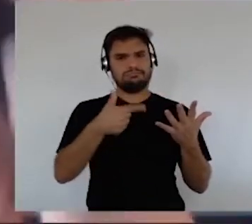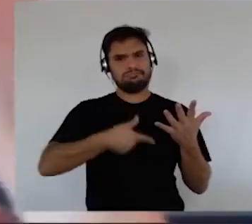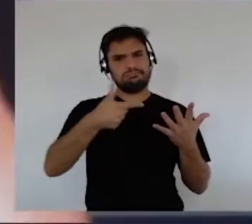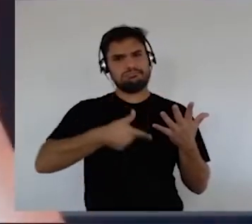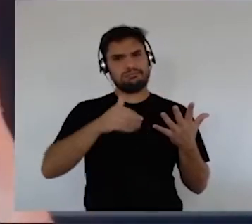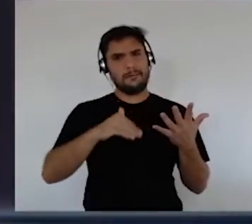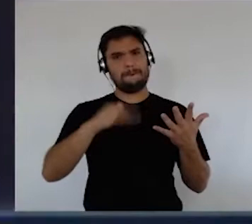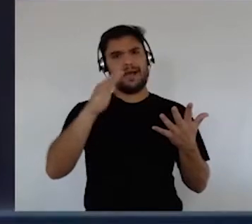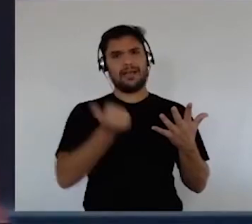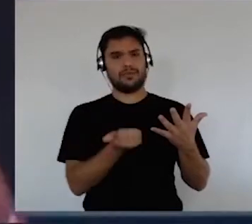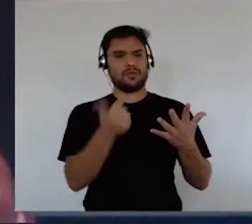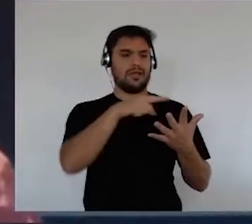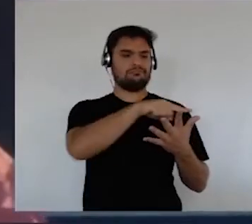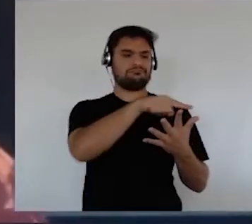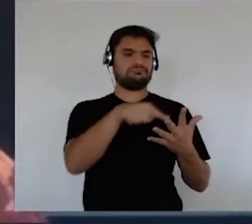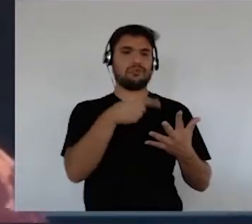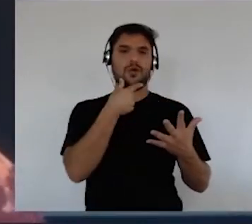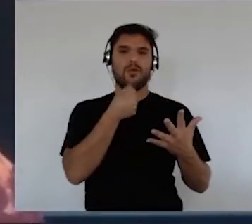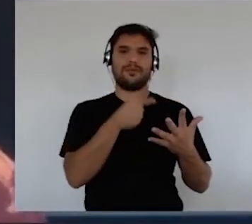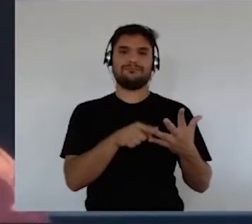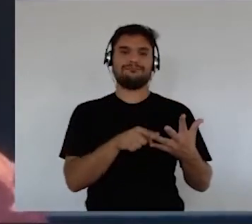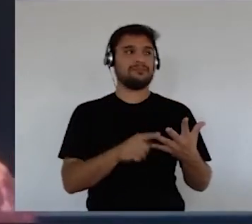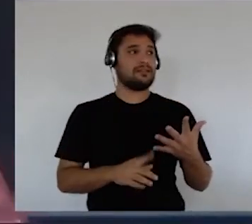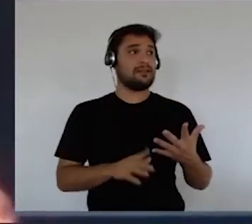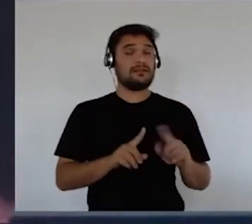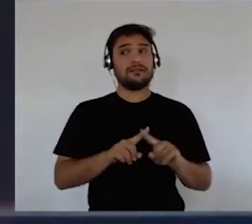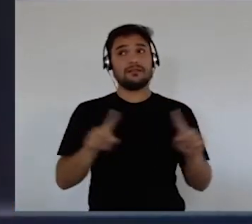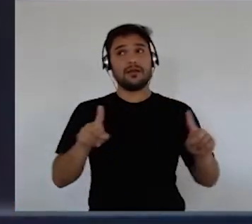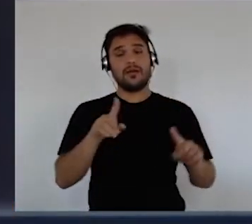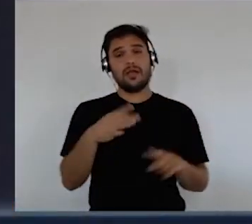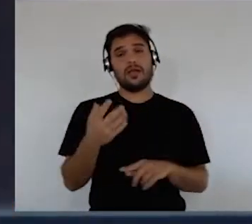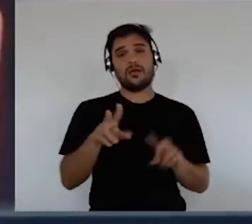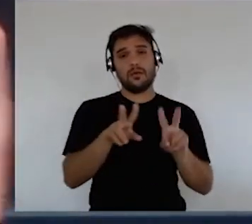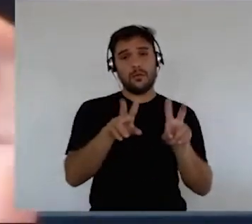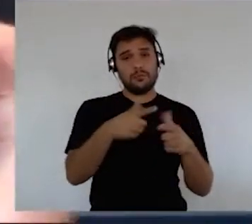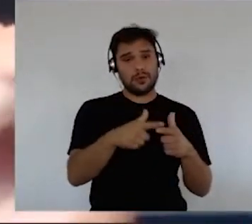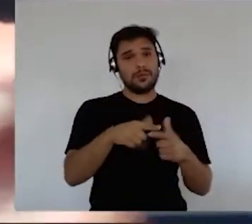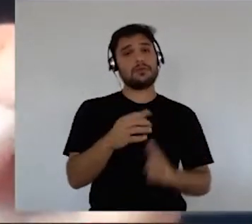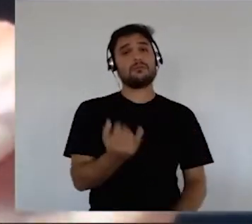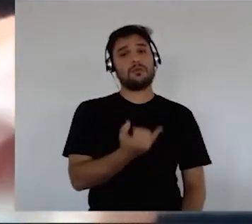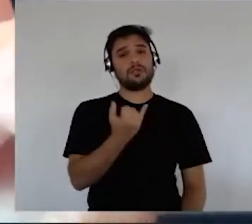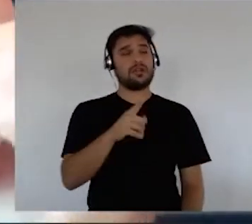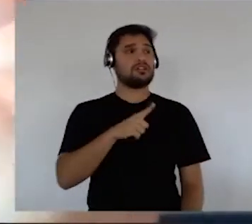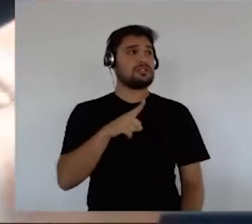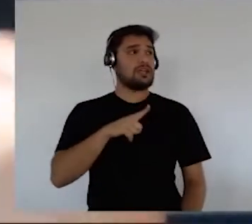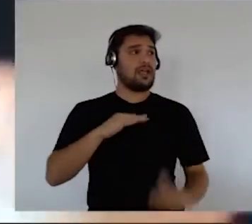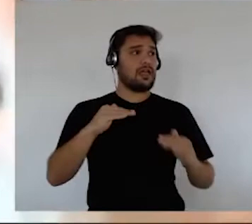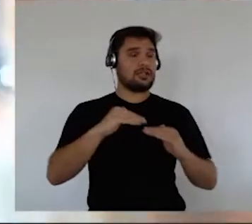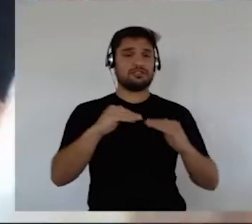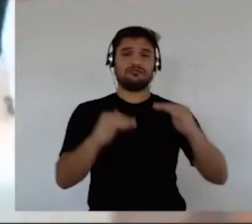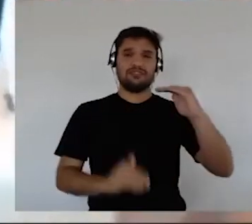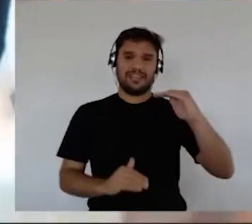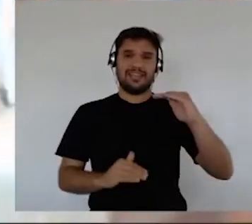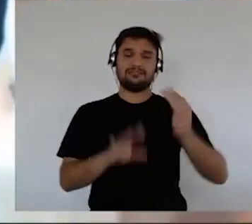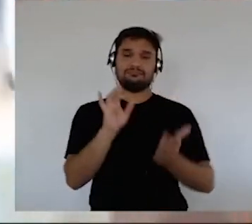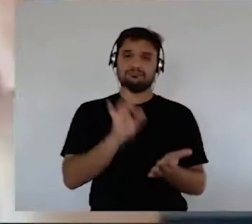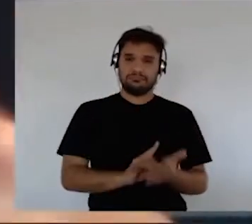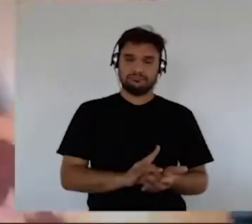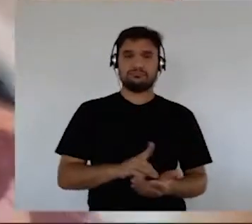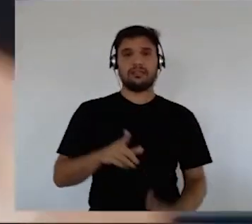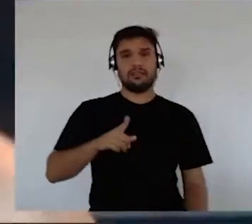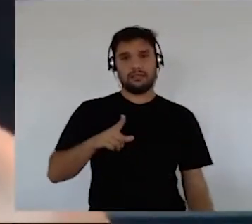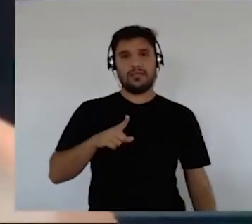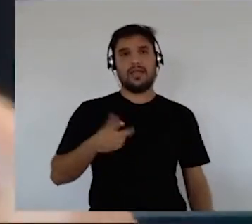mais. Então, essa é uma questão importante, né, para a gente perceber que, além das diferenças efetivas que